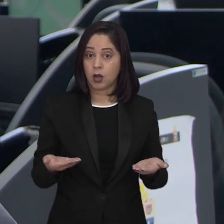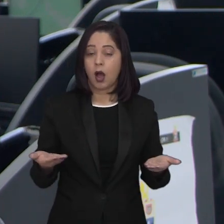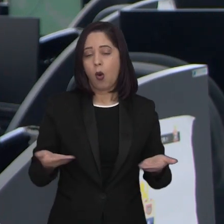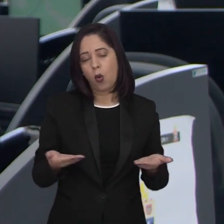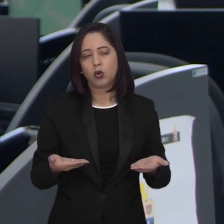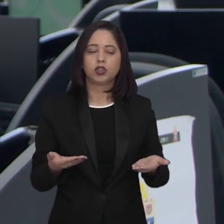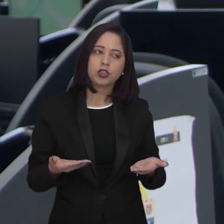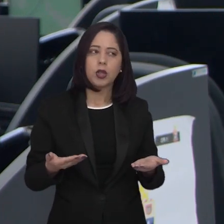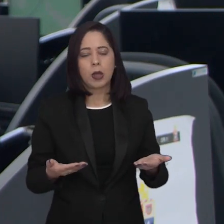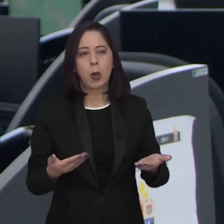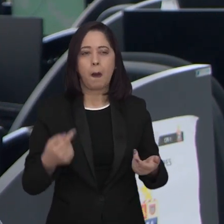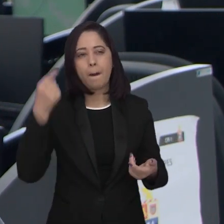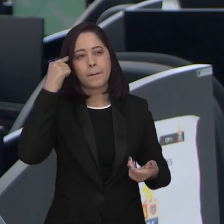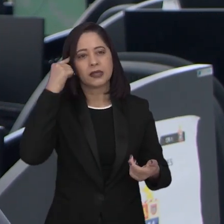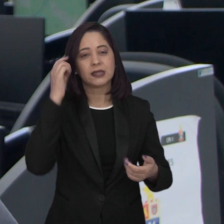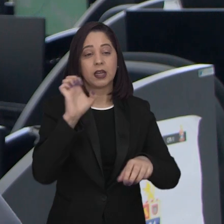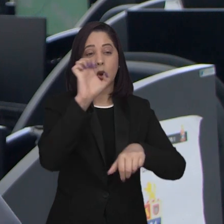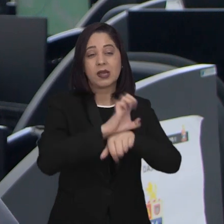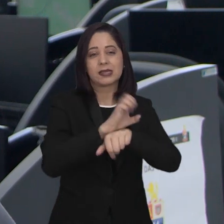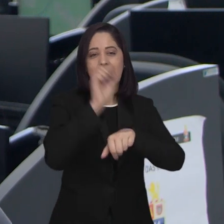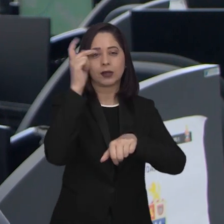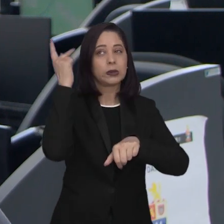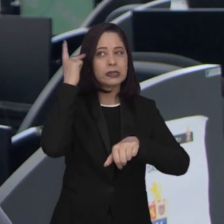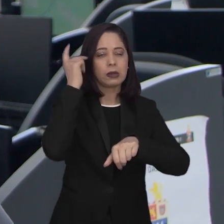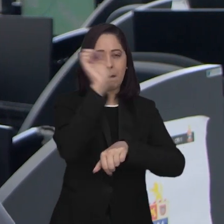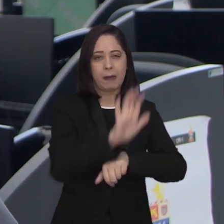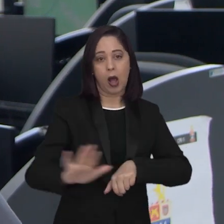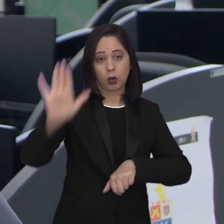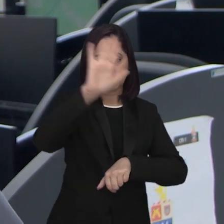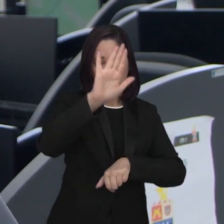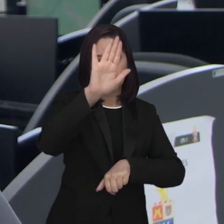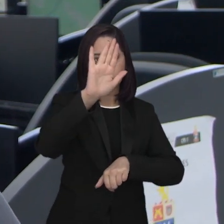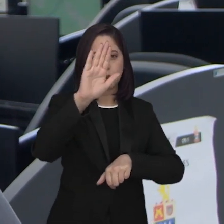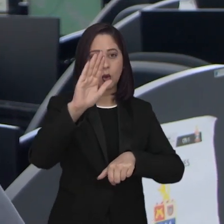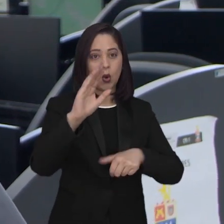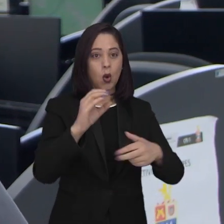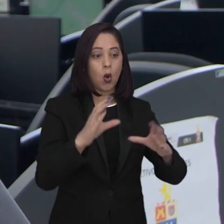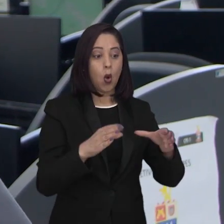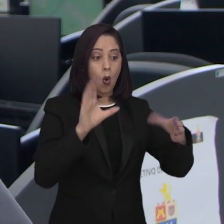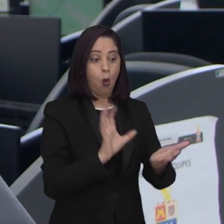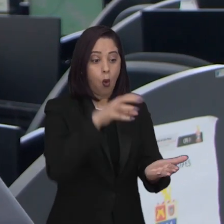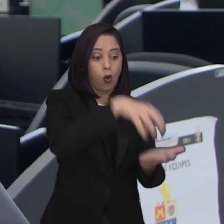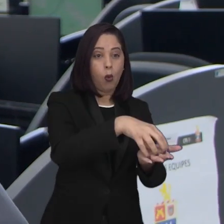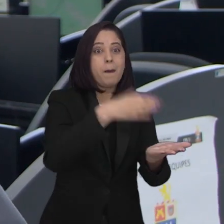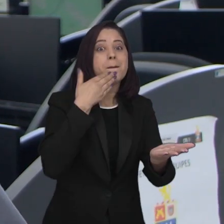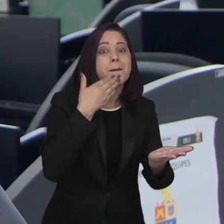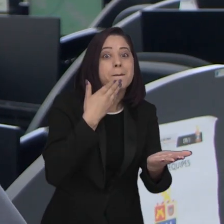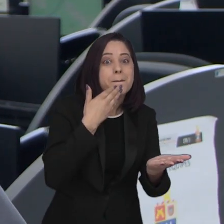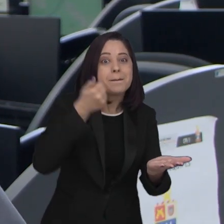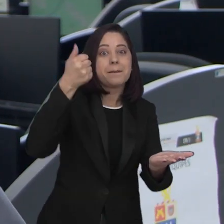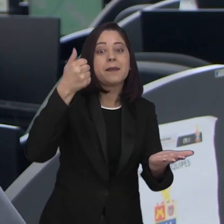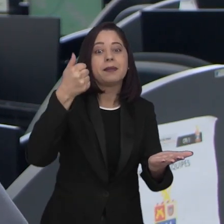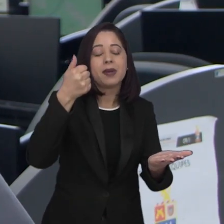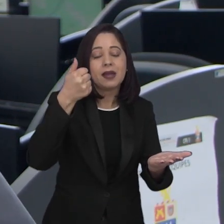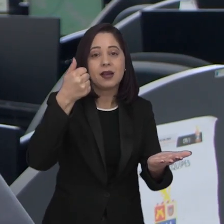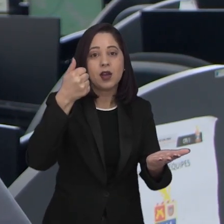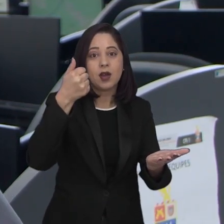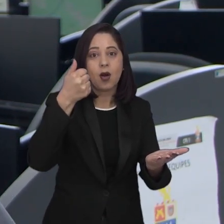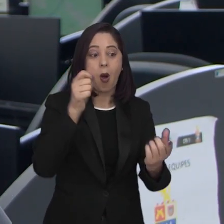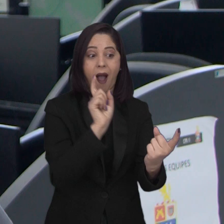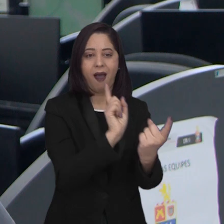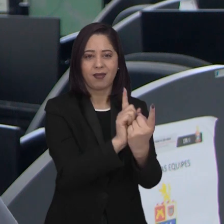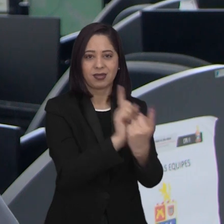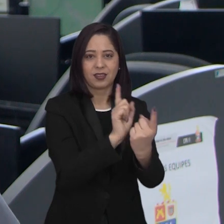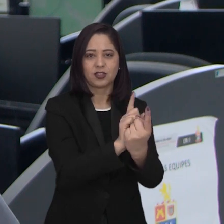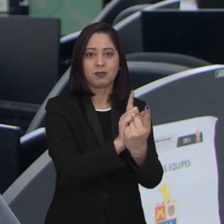hoje, se nós formos colocar no ranking aí de todo o estado de São Paulo, do Copom que mais tem um atendimento